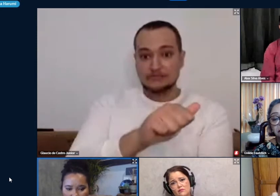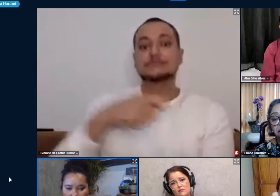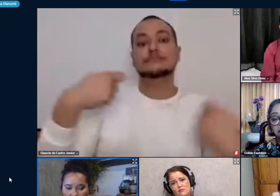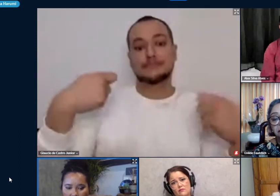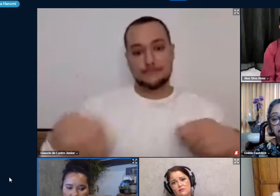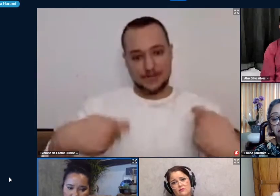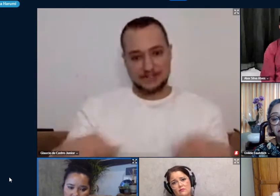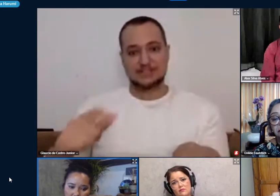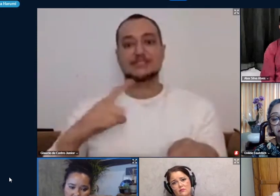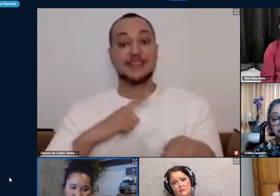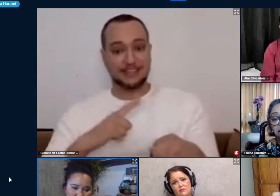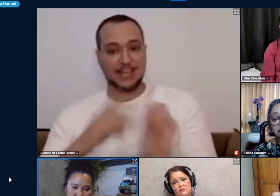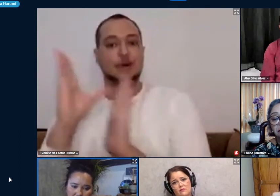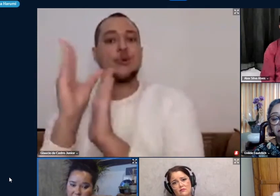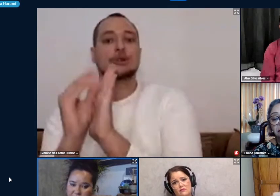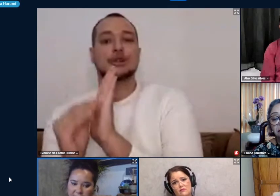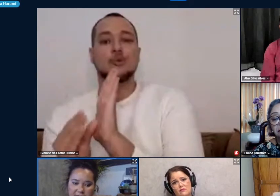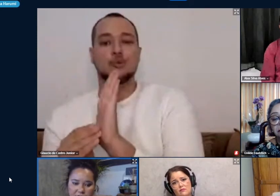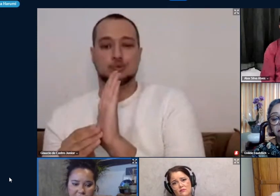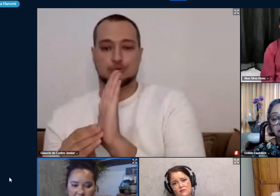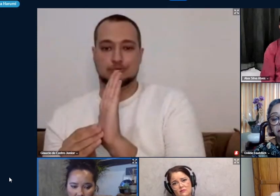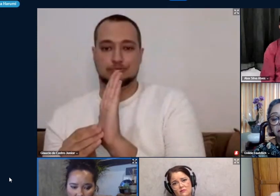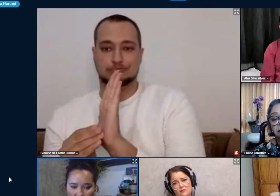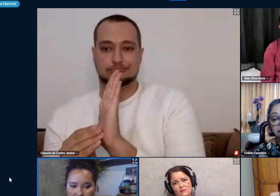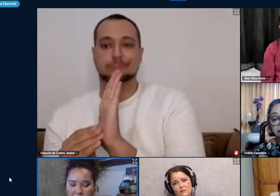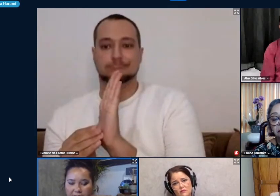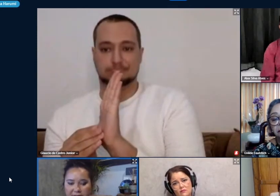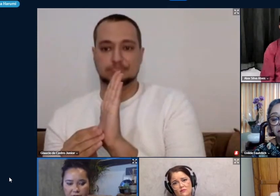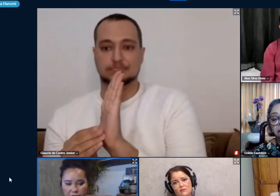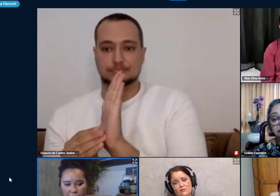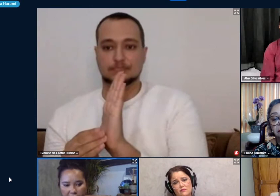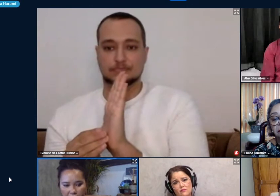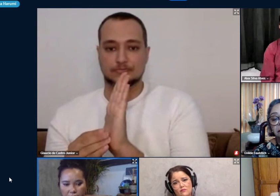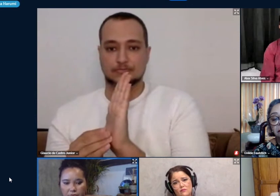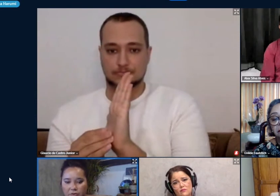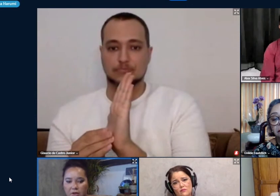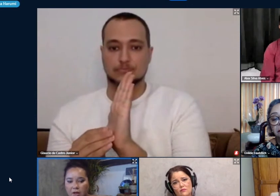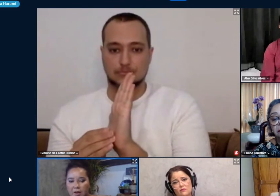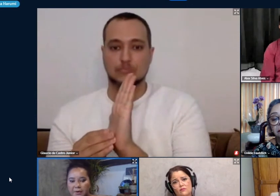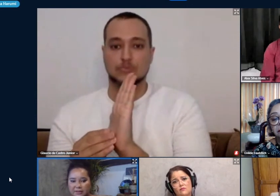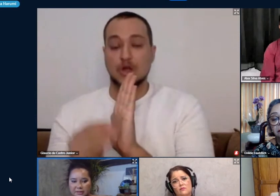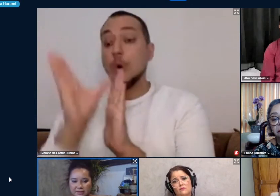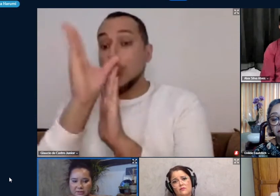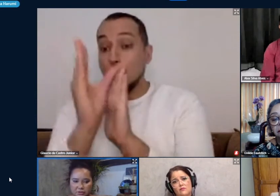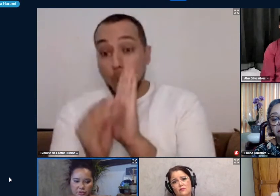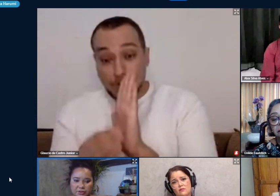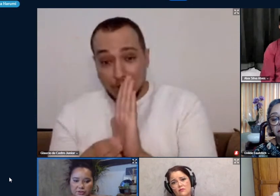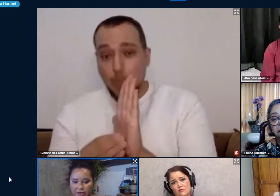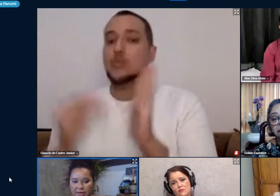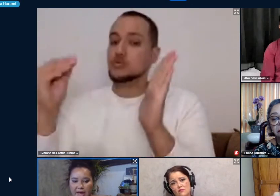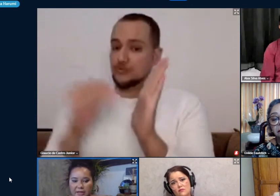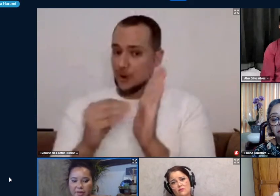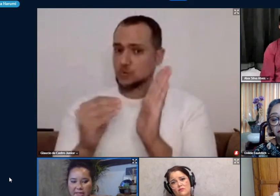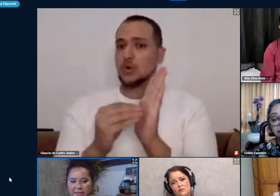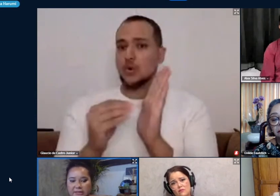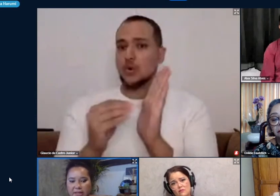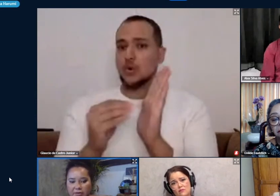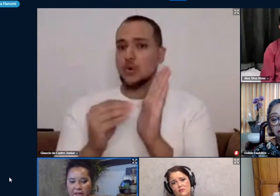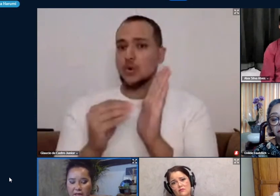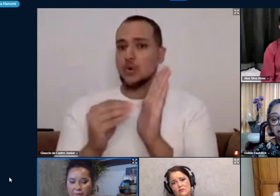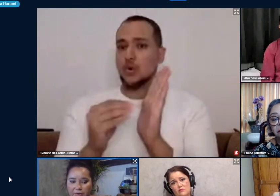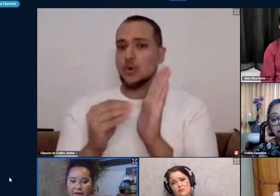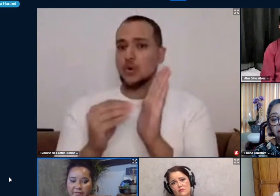explicação sobre questão, talvez uma questão de forma, uma questão de conteúdo, para ter chegado a